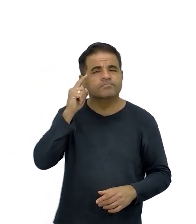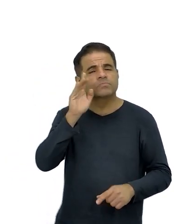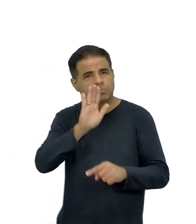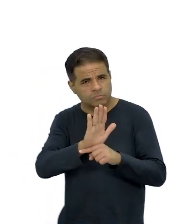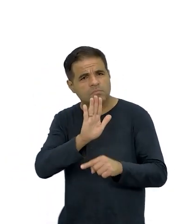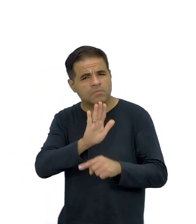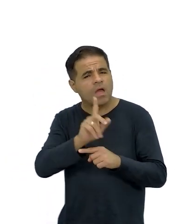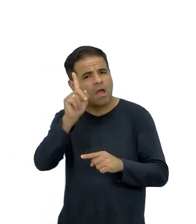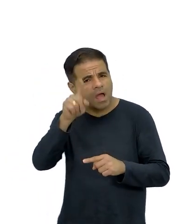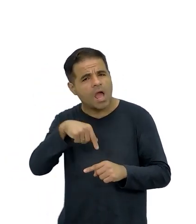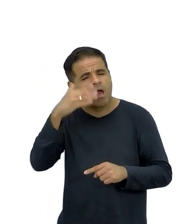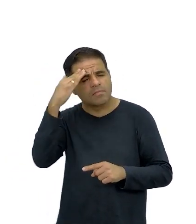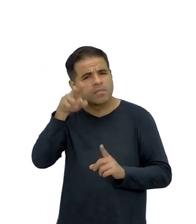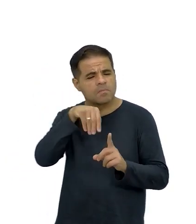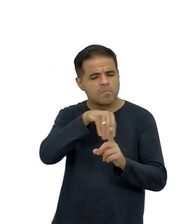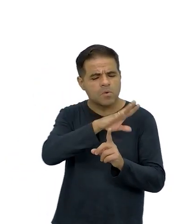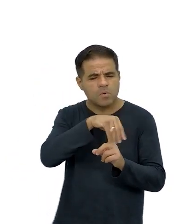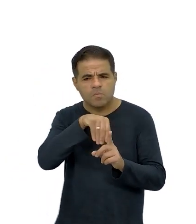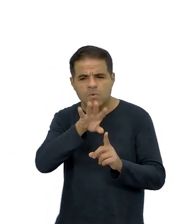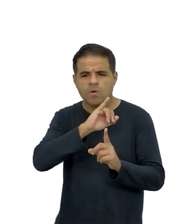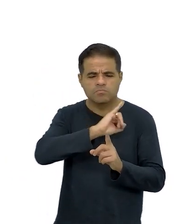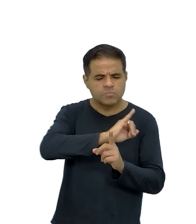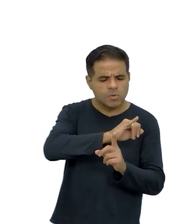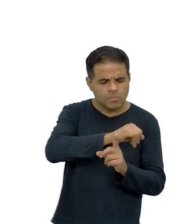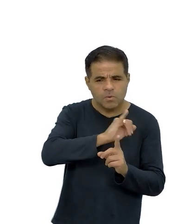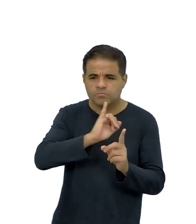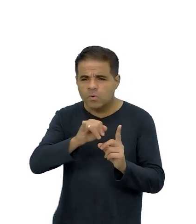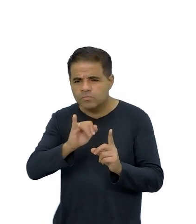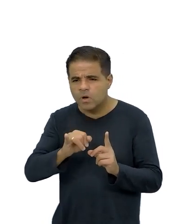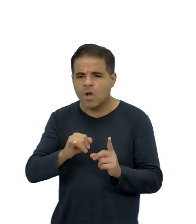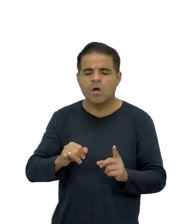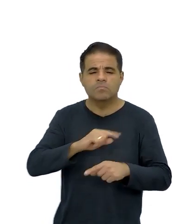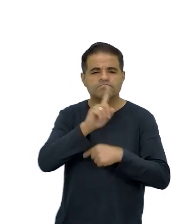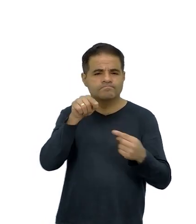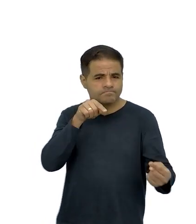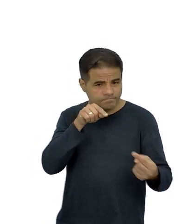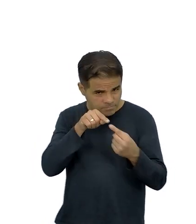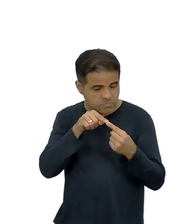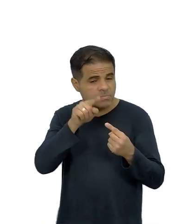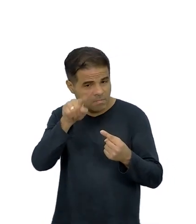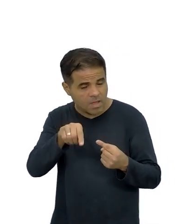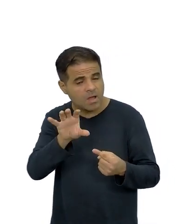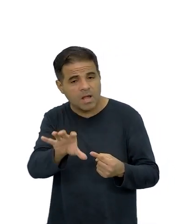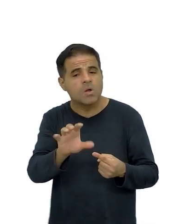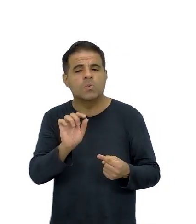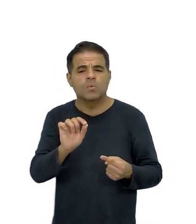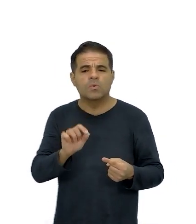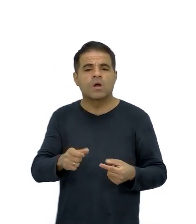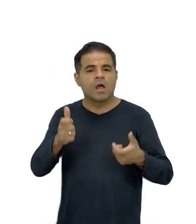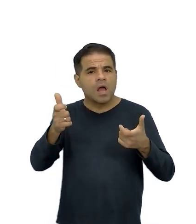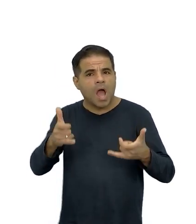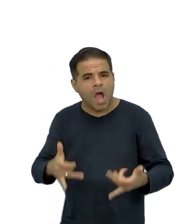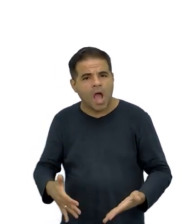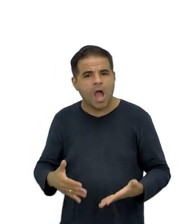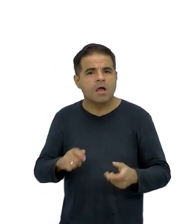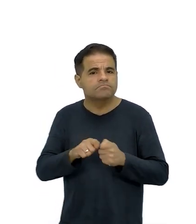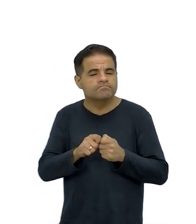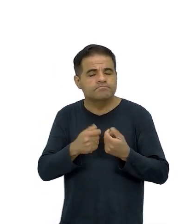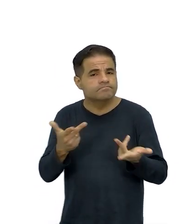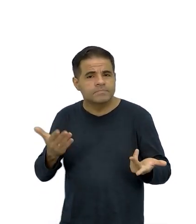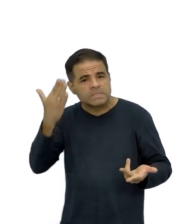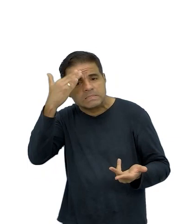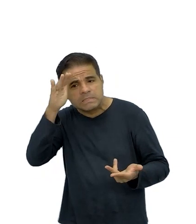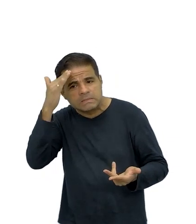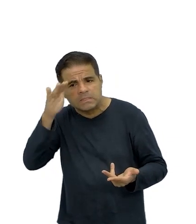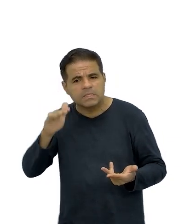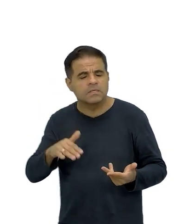entender pelos seus interlocutores. O propósito didático é deles se fazer